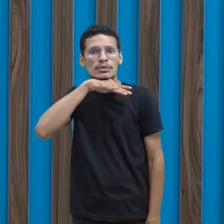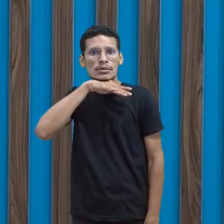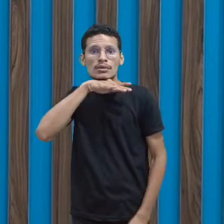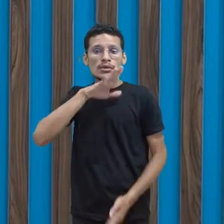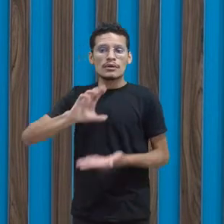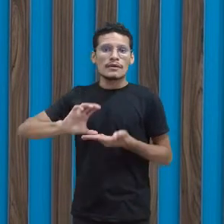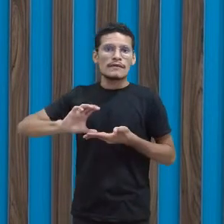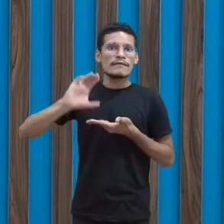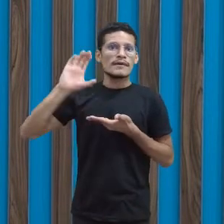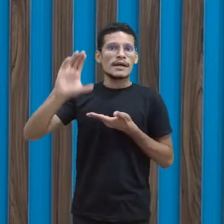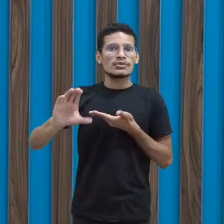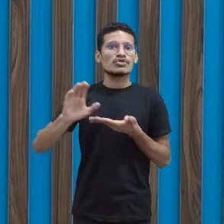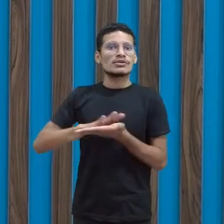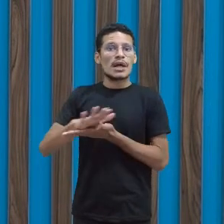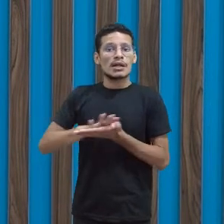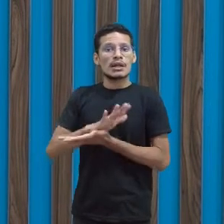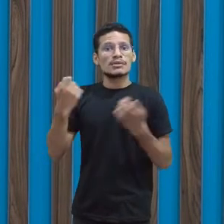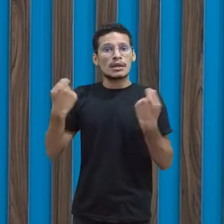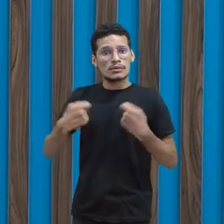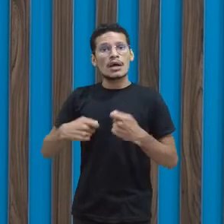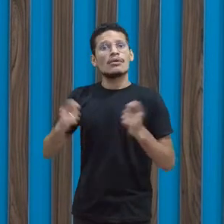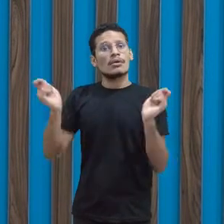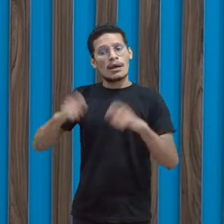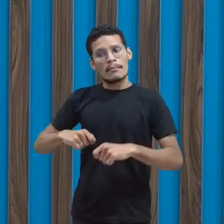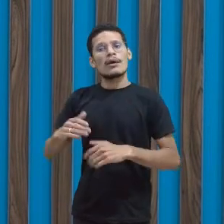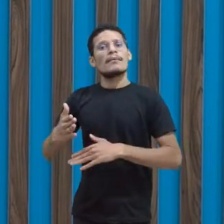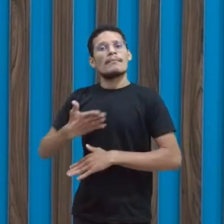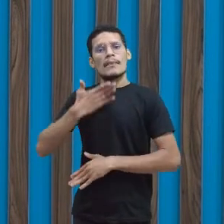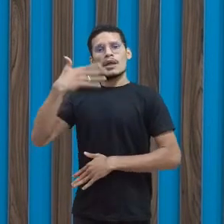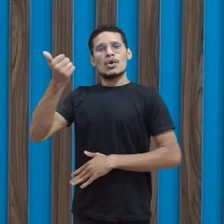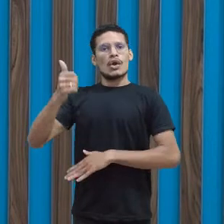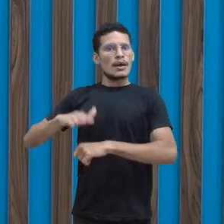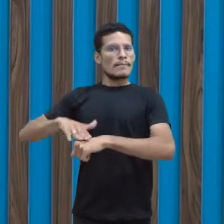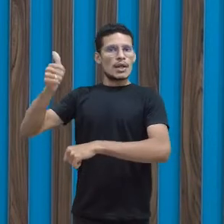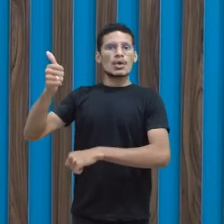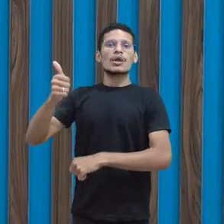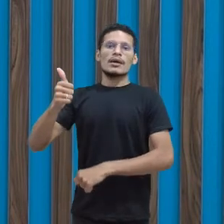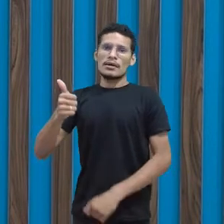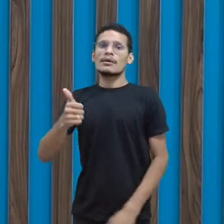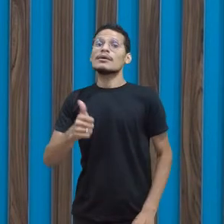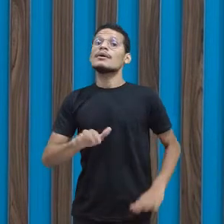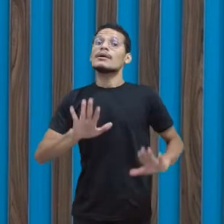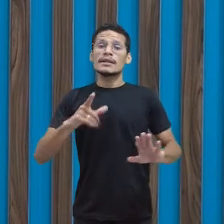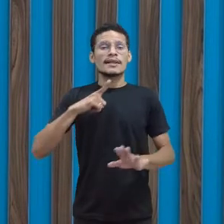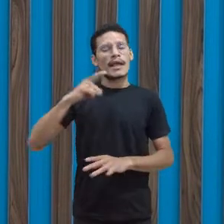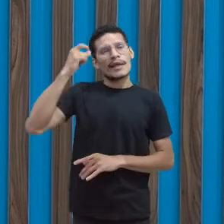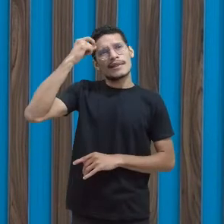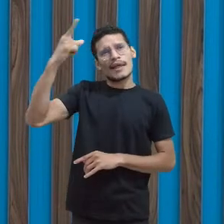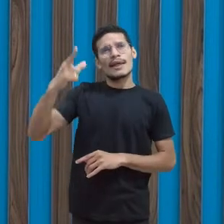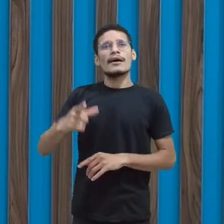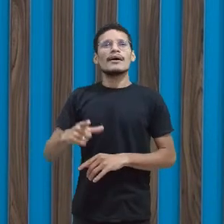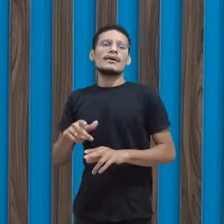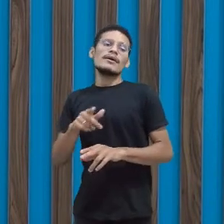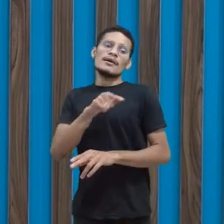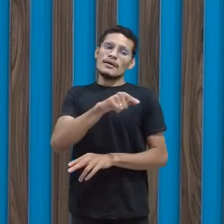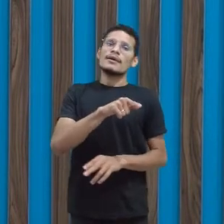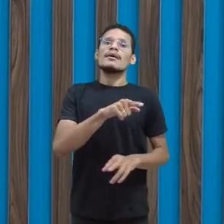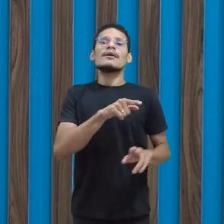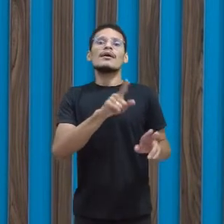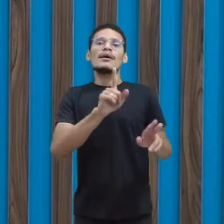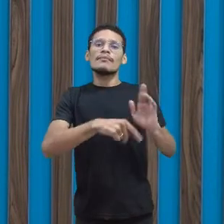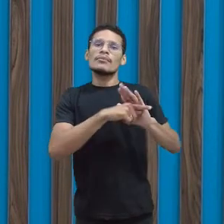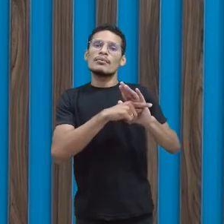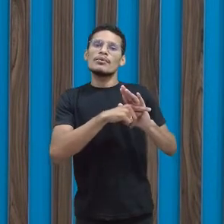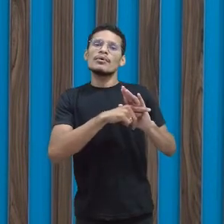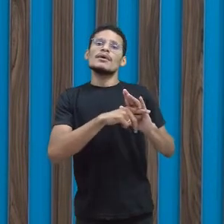investe o que seria necessário para melhorar, né? Então cria-se aquela ideia de que o plano de saúde, né, ele